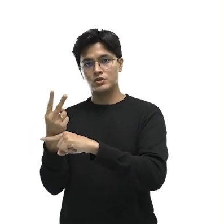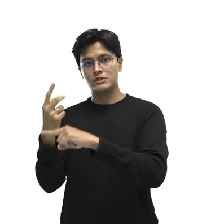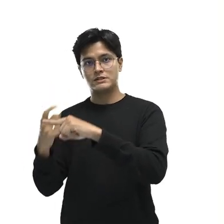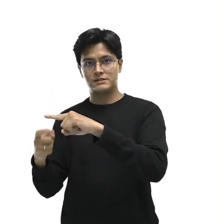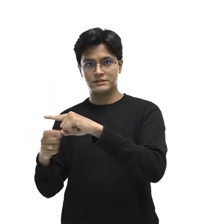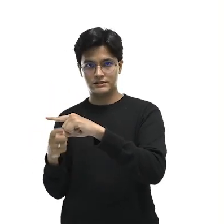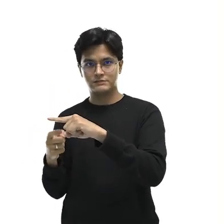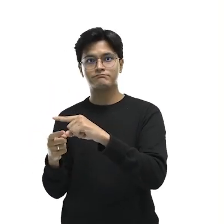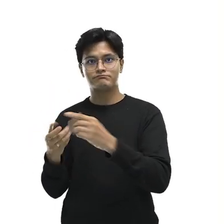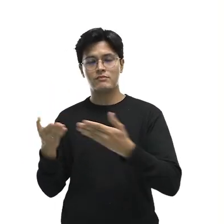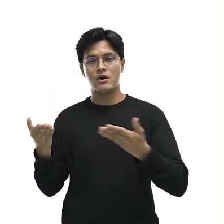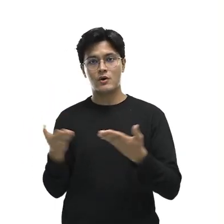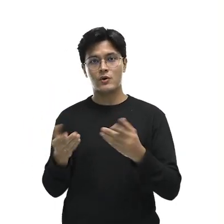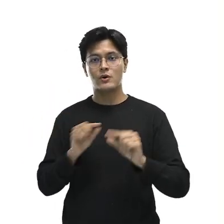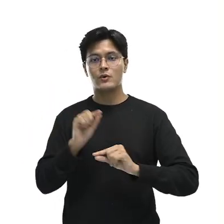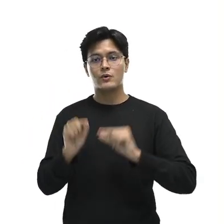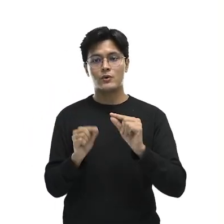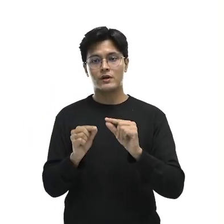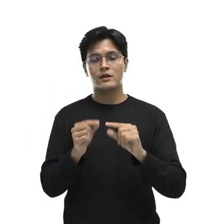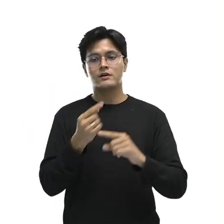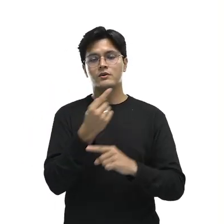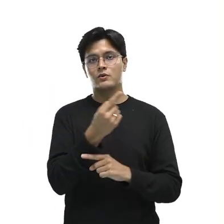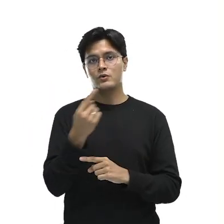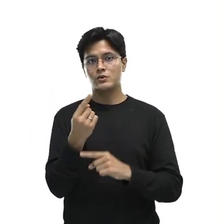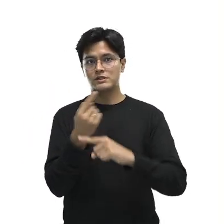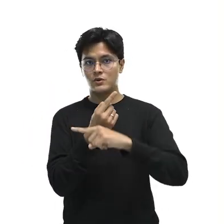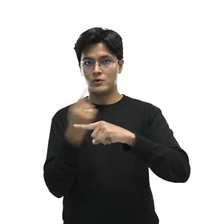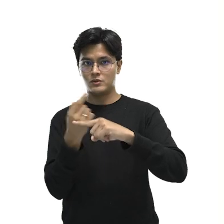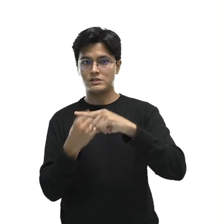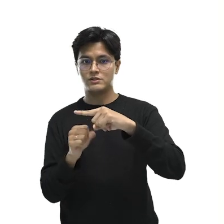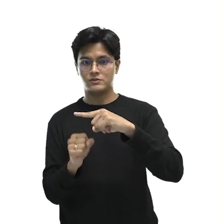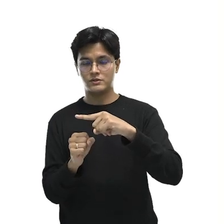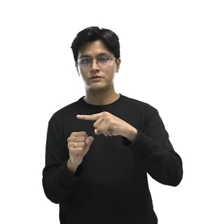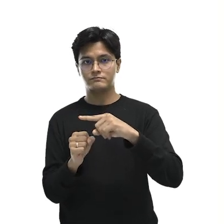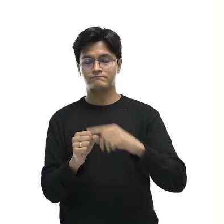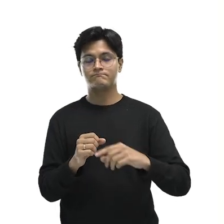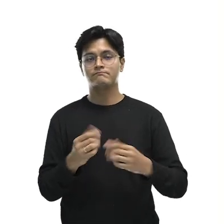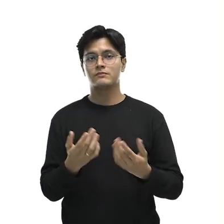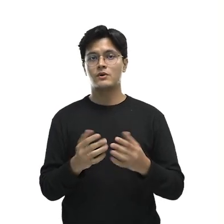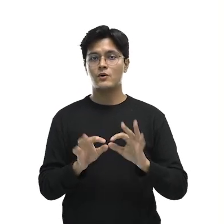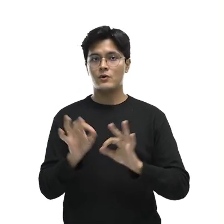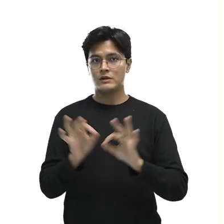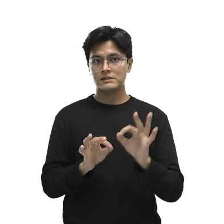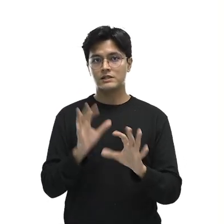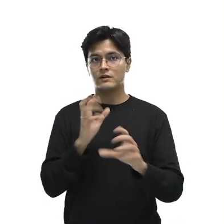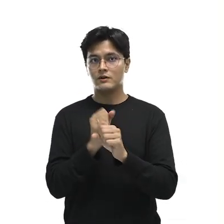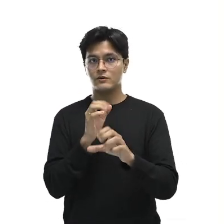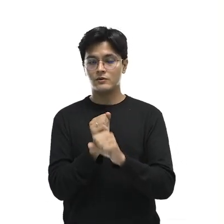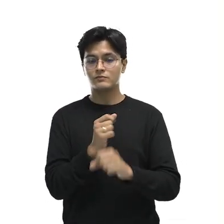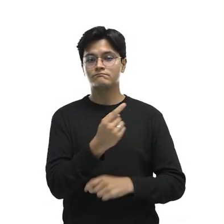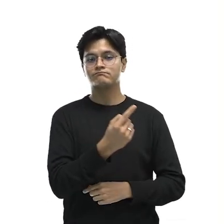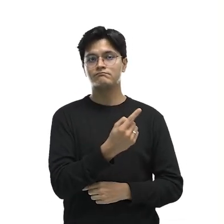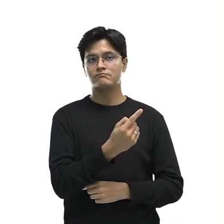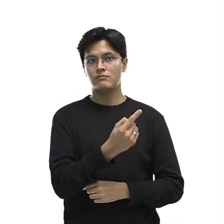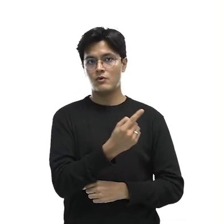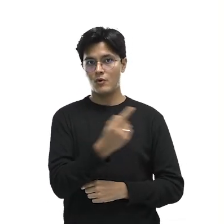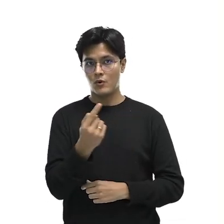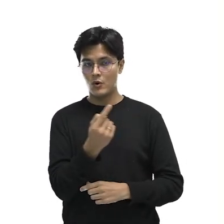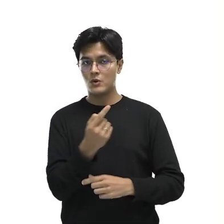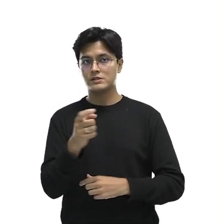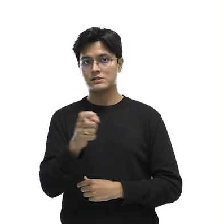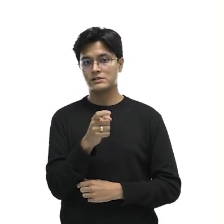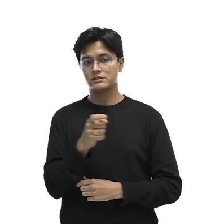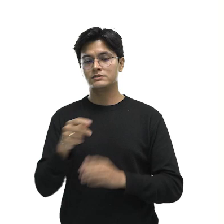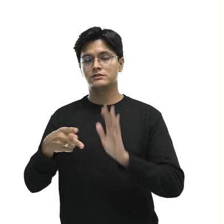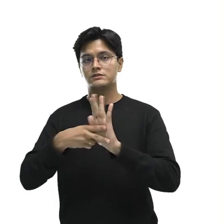11x igual a 2 vezes 8, 16. X é igual a